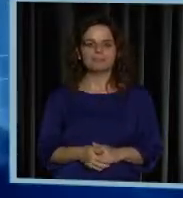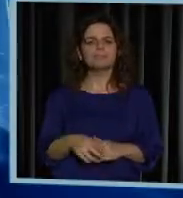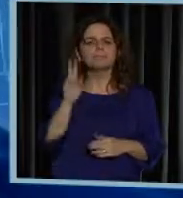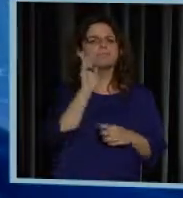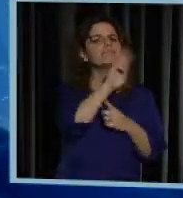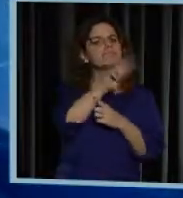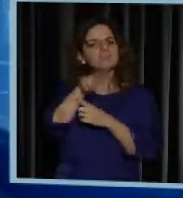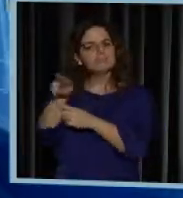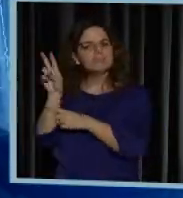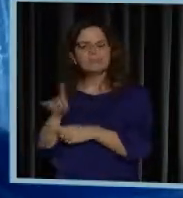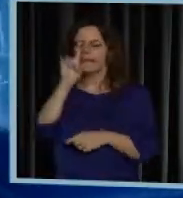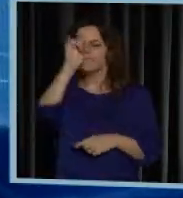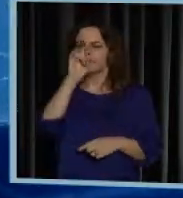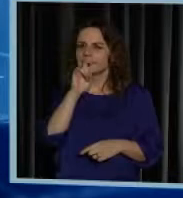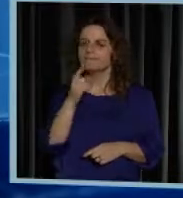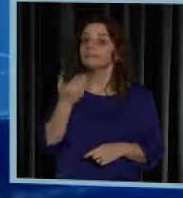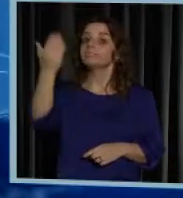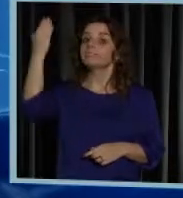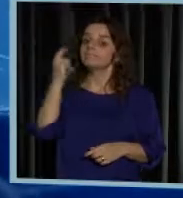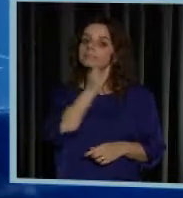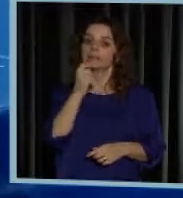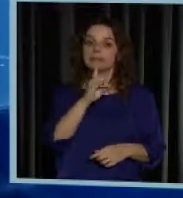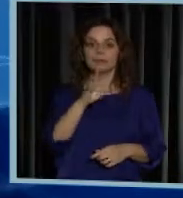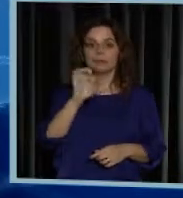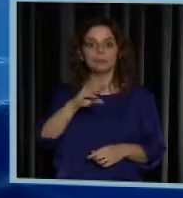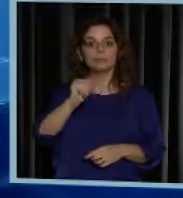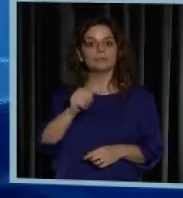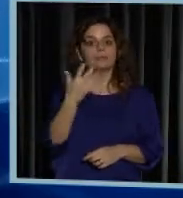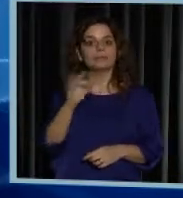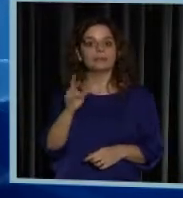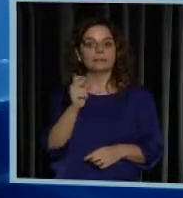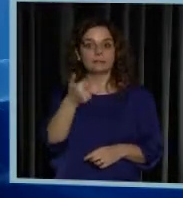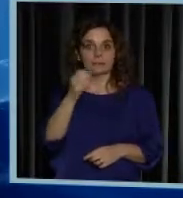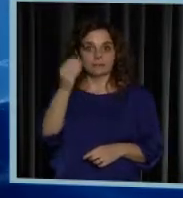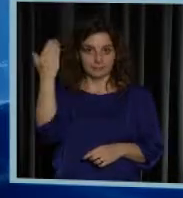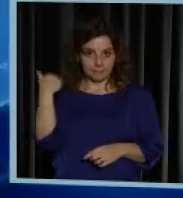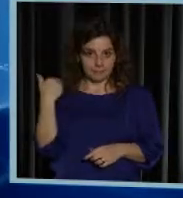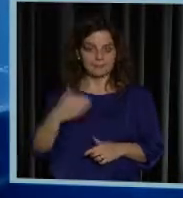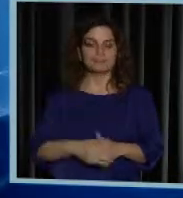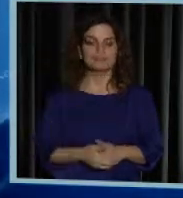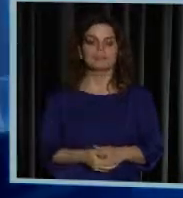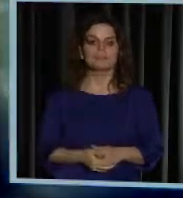O Fugas recorda o maio de 68 em França, há 50 anos.